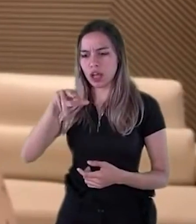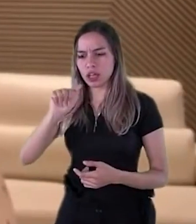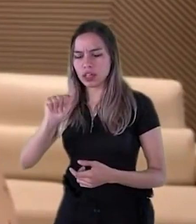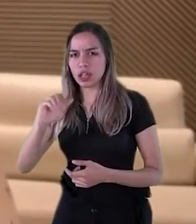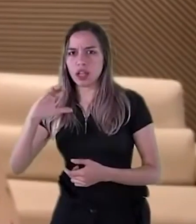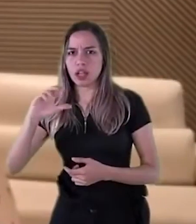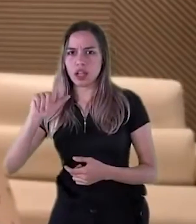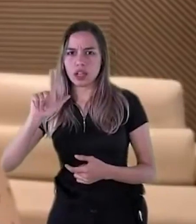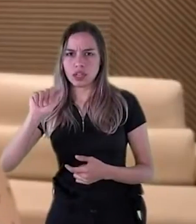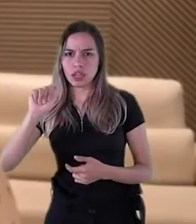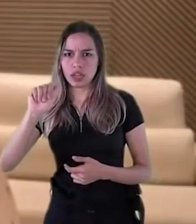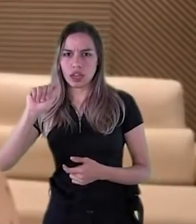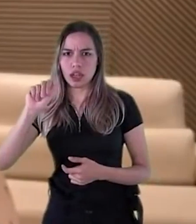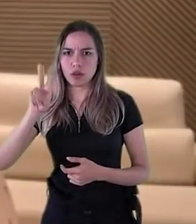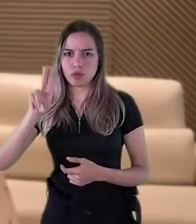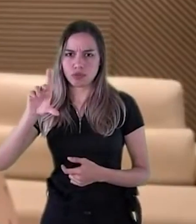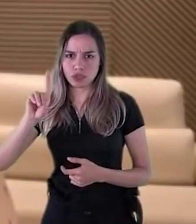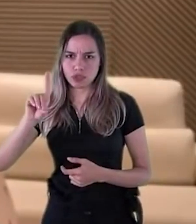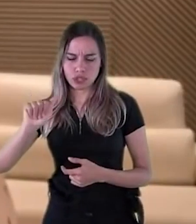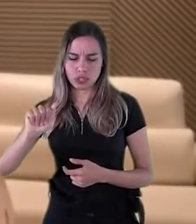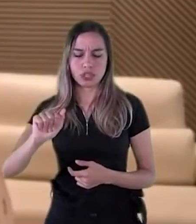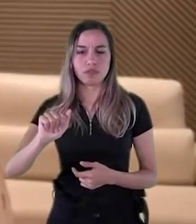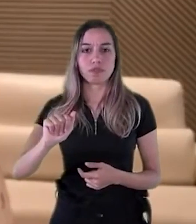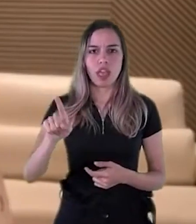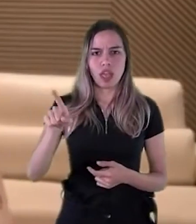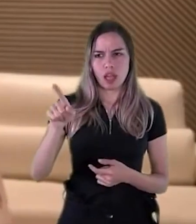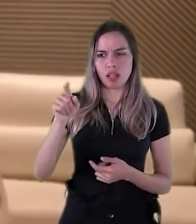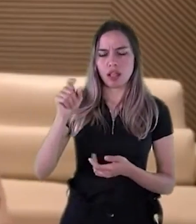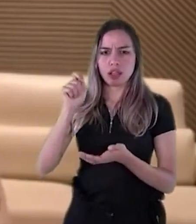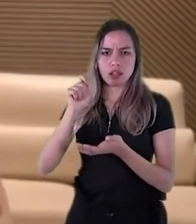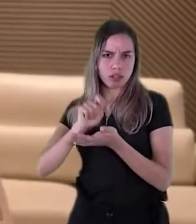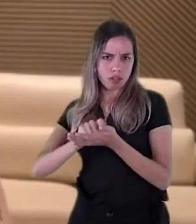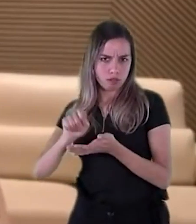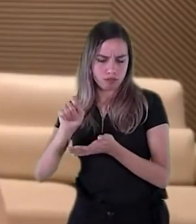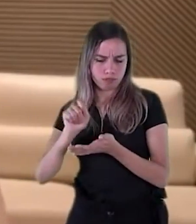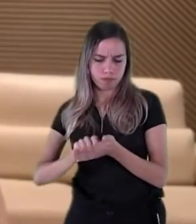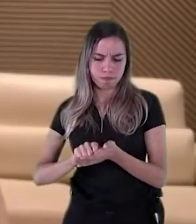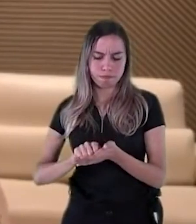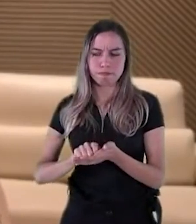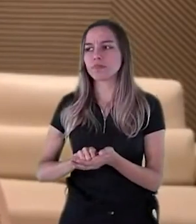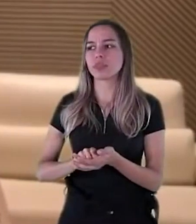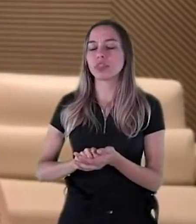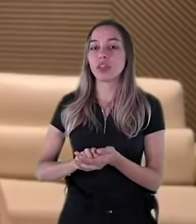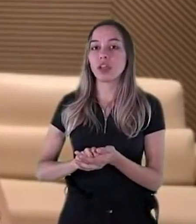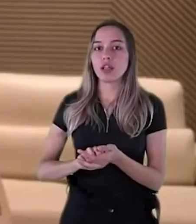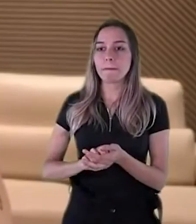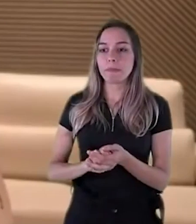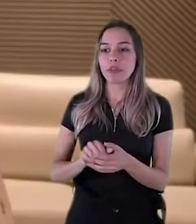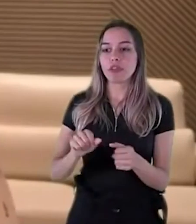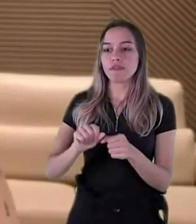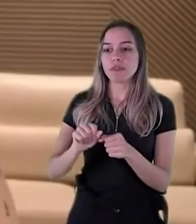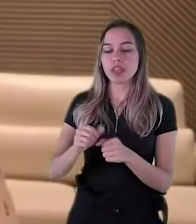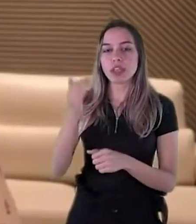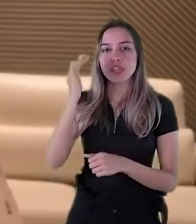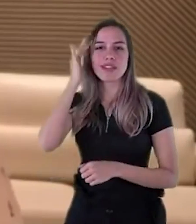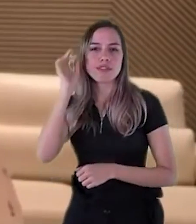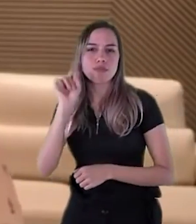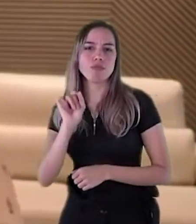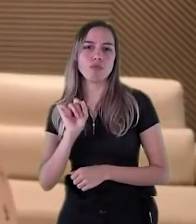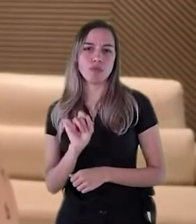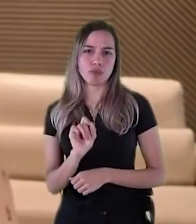Pena Viver, uma das coisas que ela imediatamente despertou em mim foi isso.